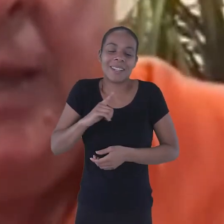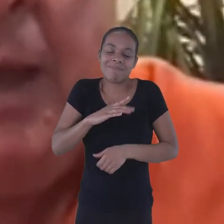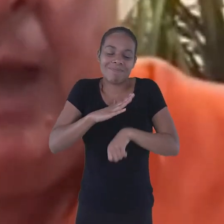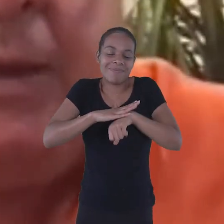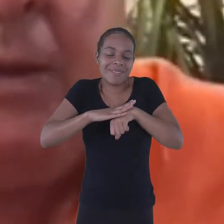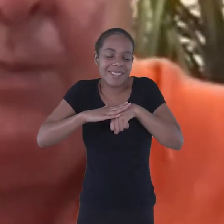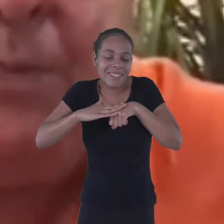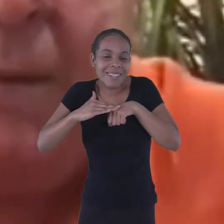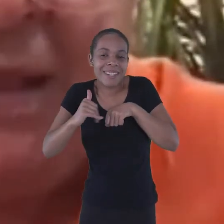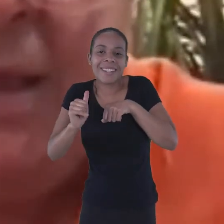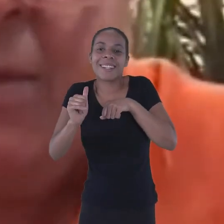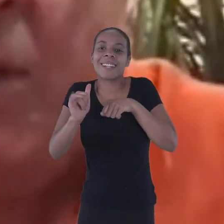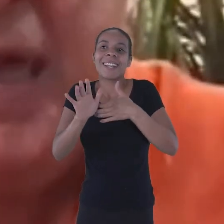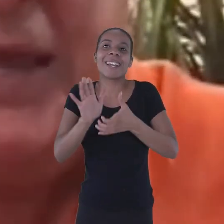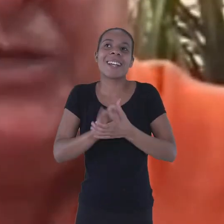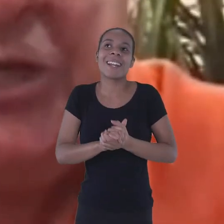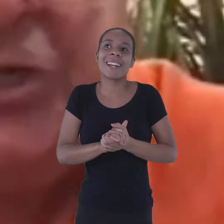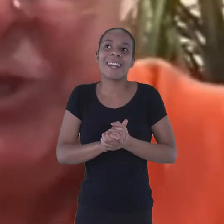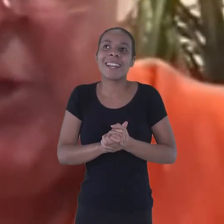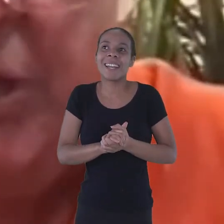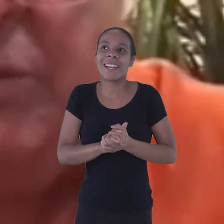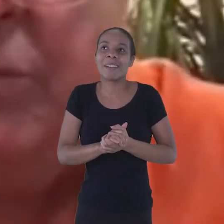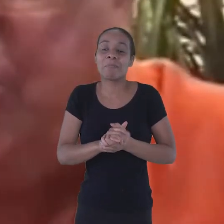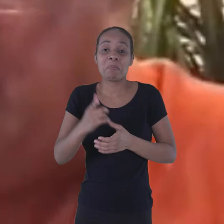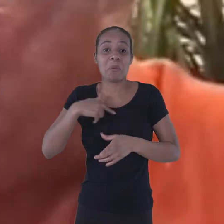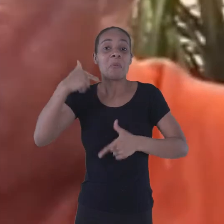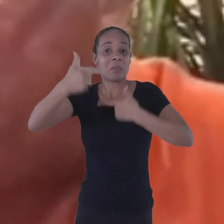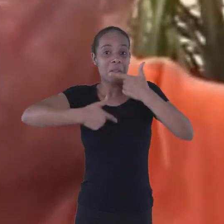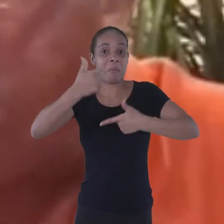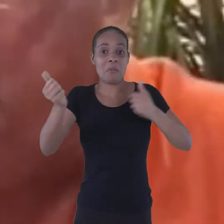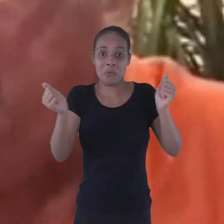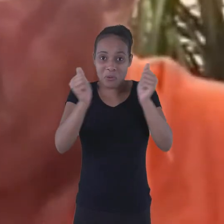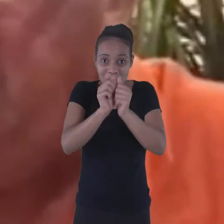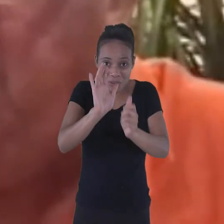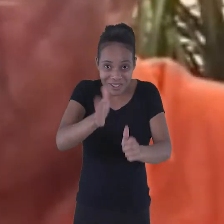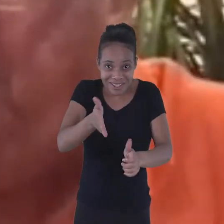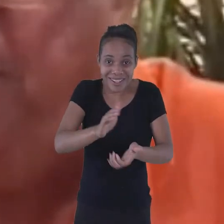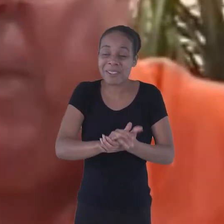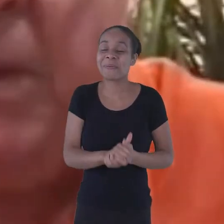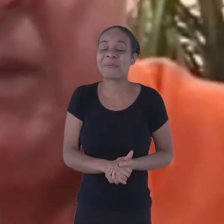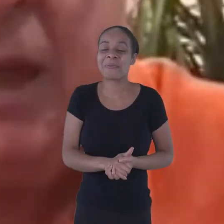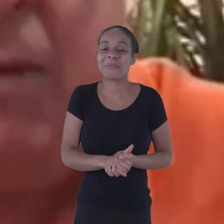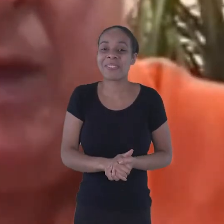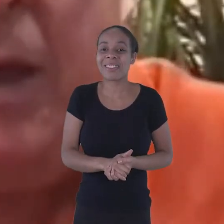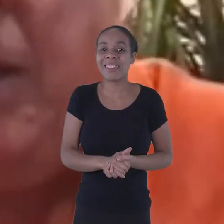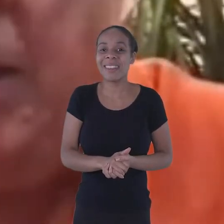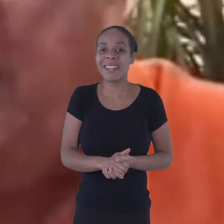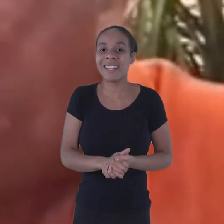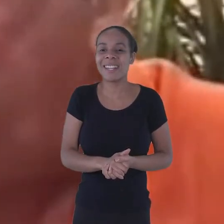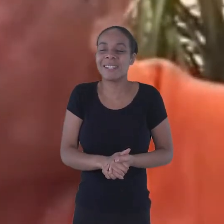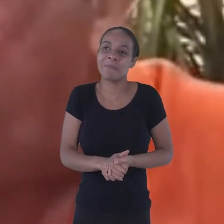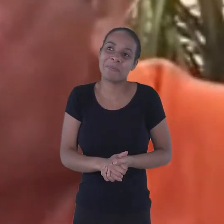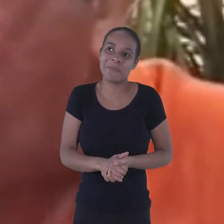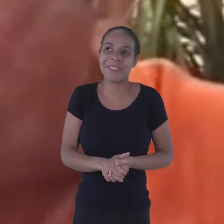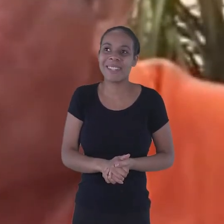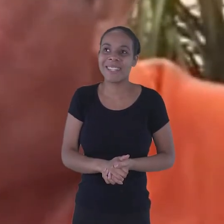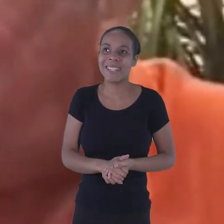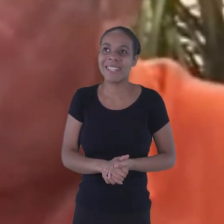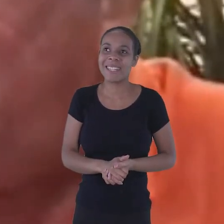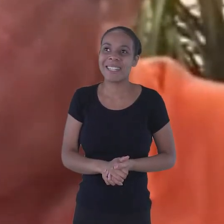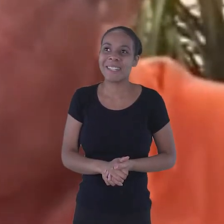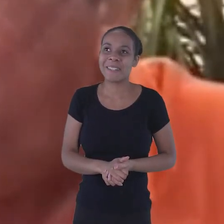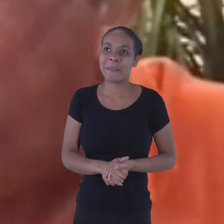estrela. Eu trabalhei com ela, dirigia no Chicanismo e tal. E